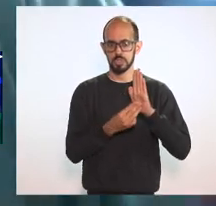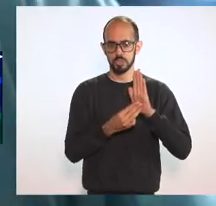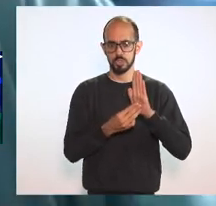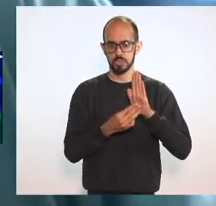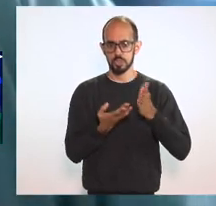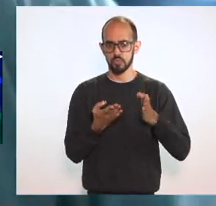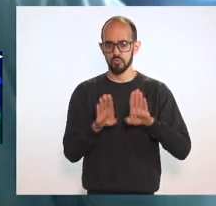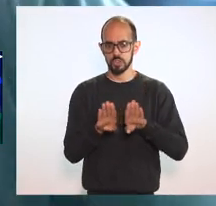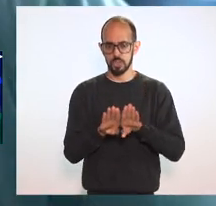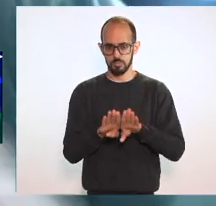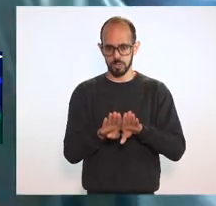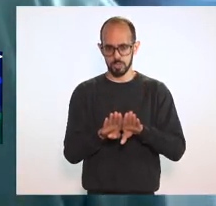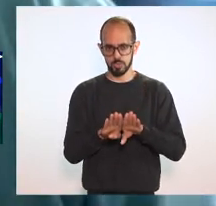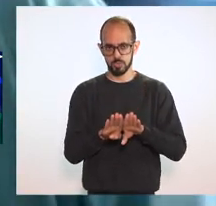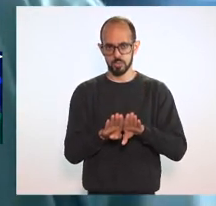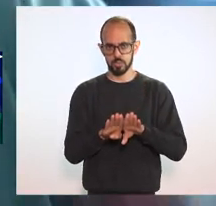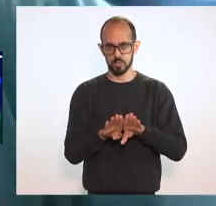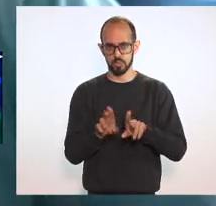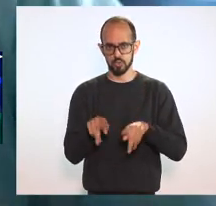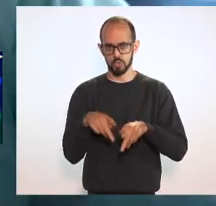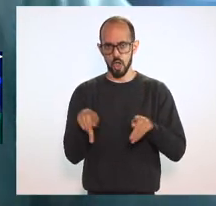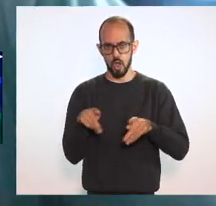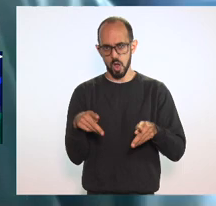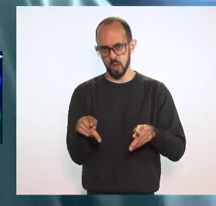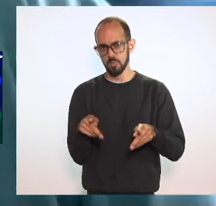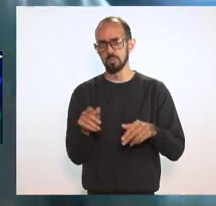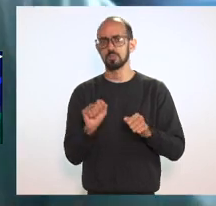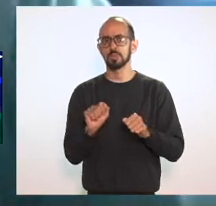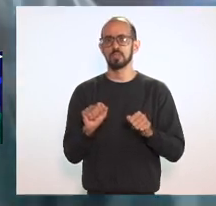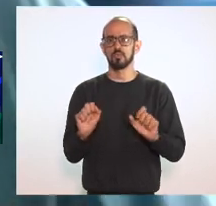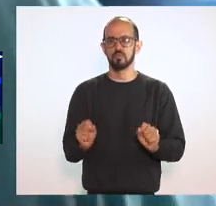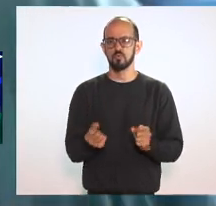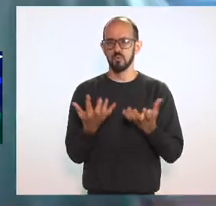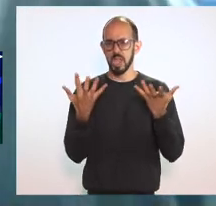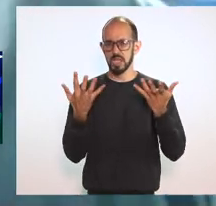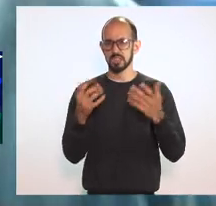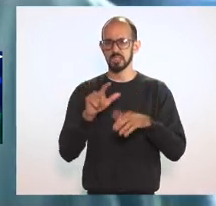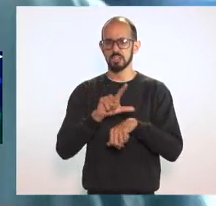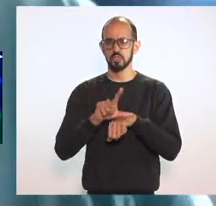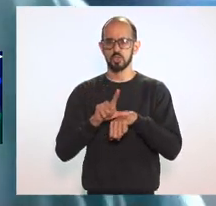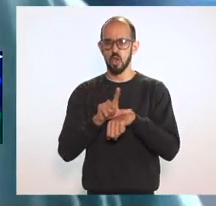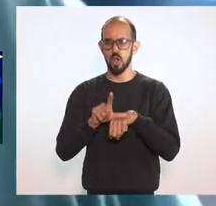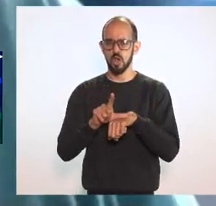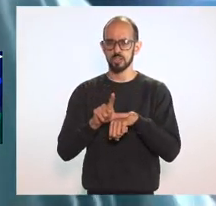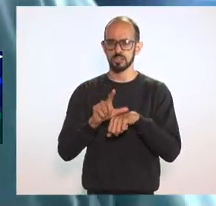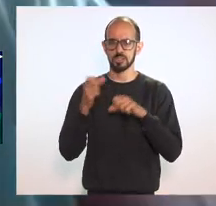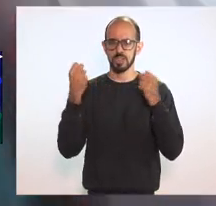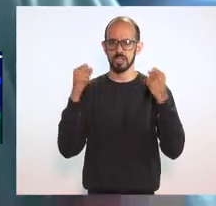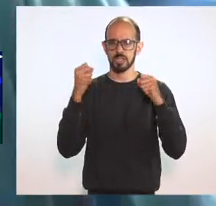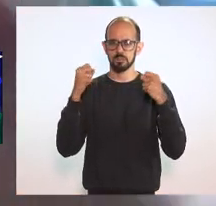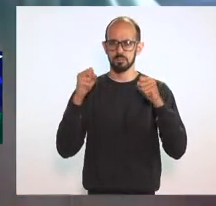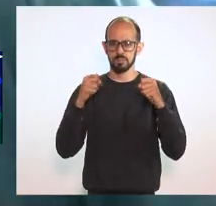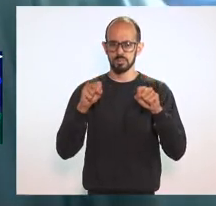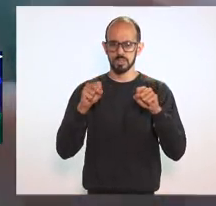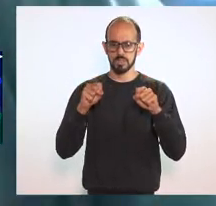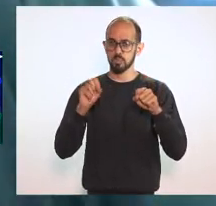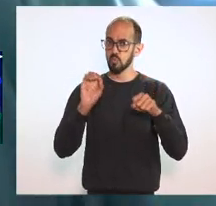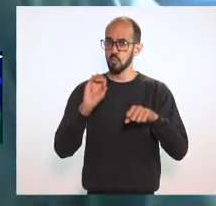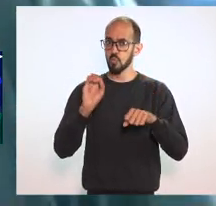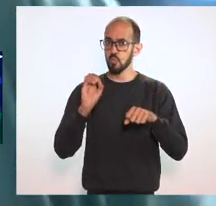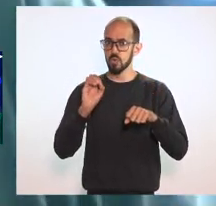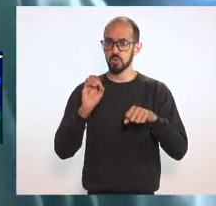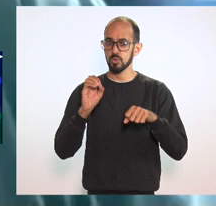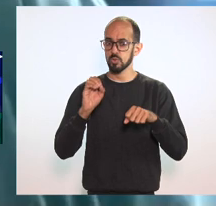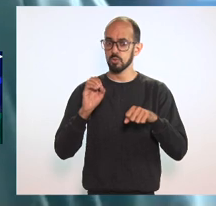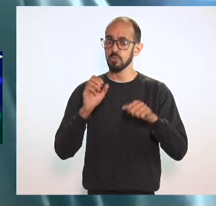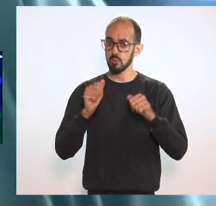fechamento de shopping é festas boates academias pode ter o